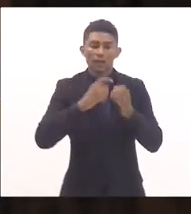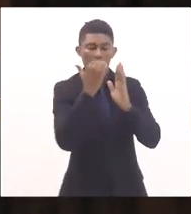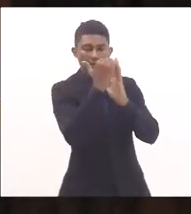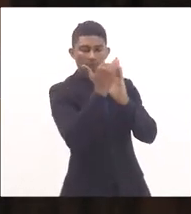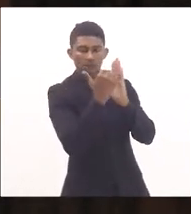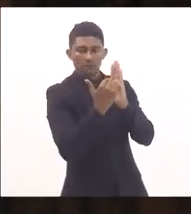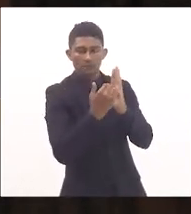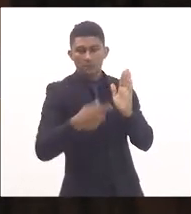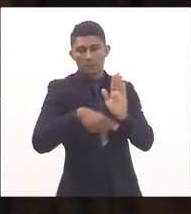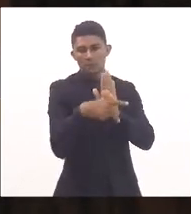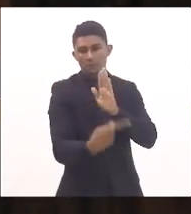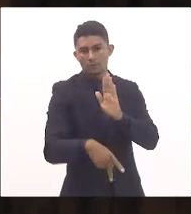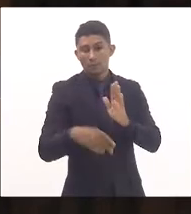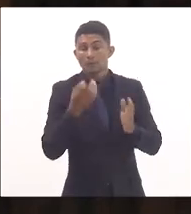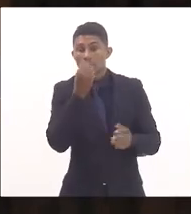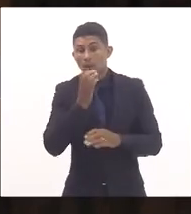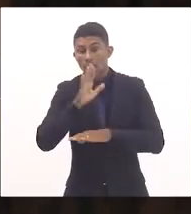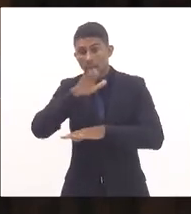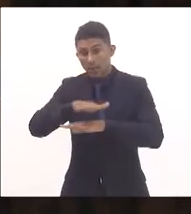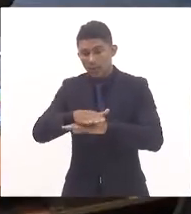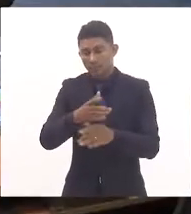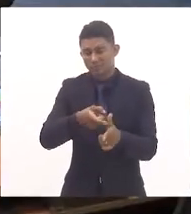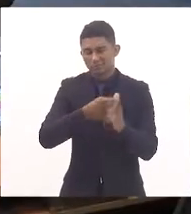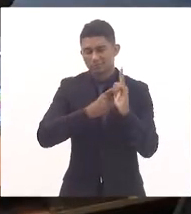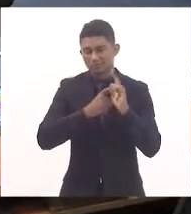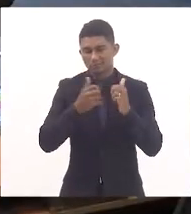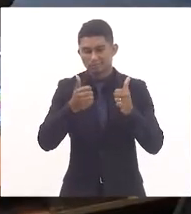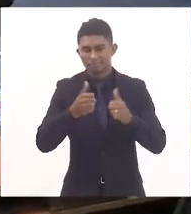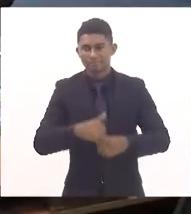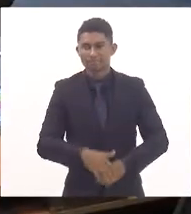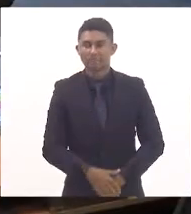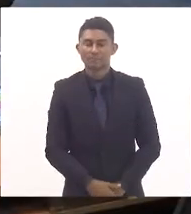dia. Boa tarde a todos. Estão suspensos os trabalhos.